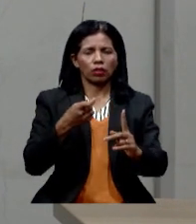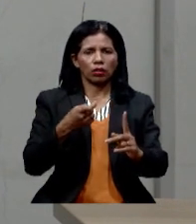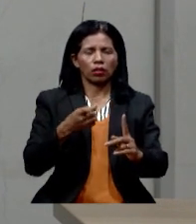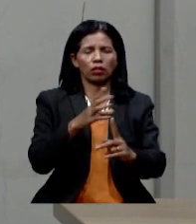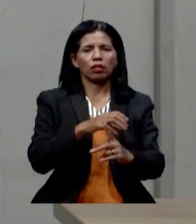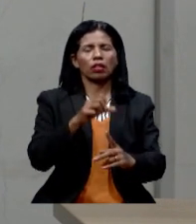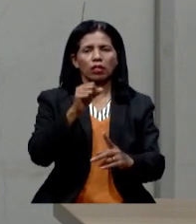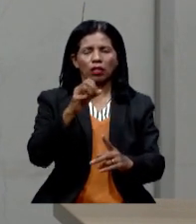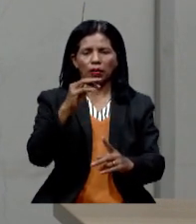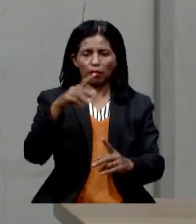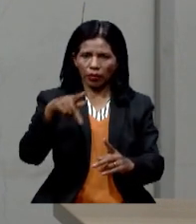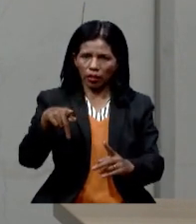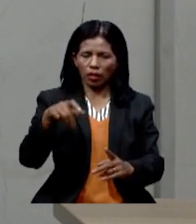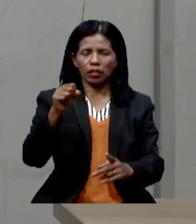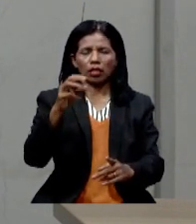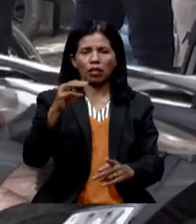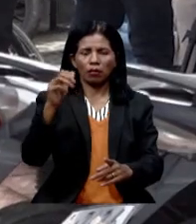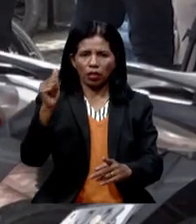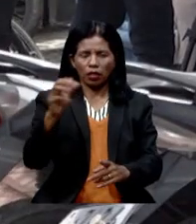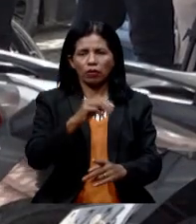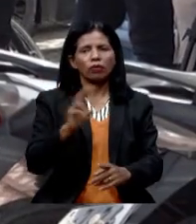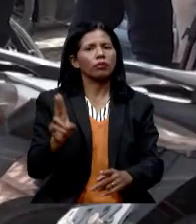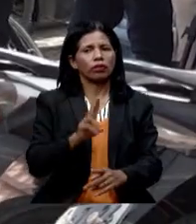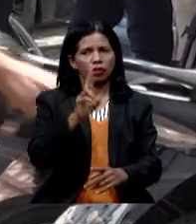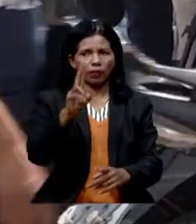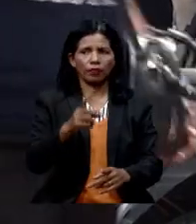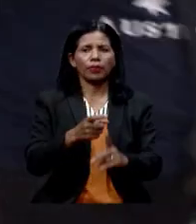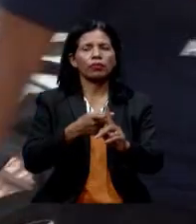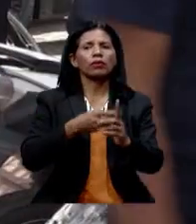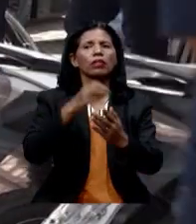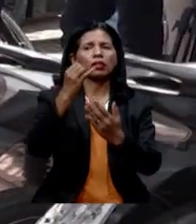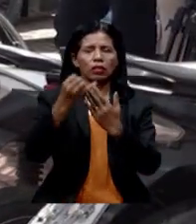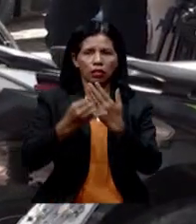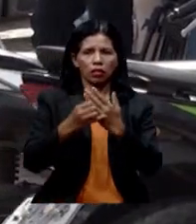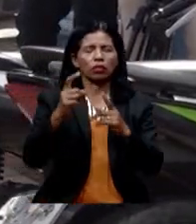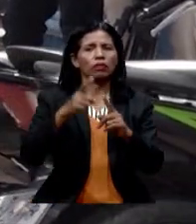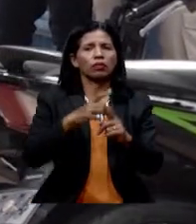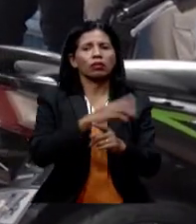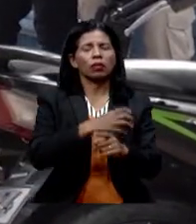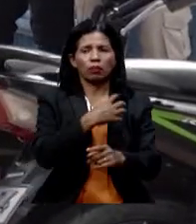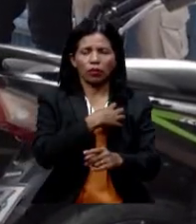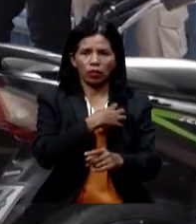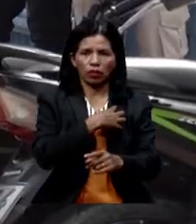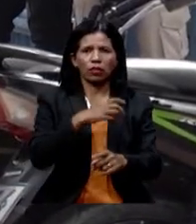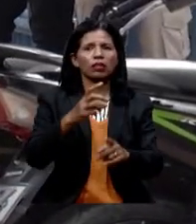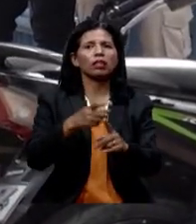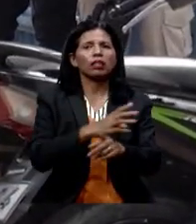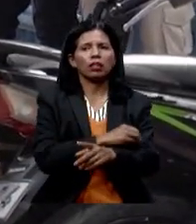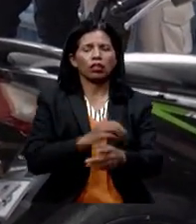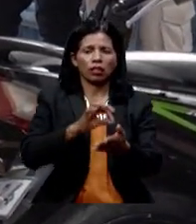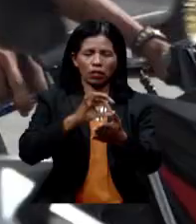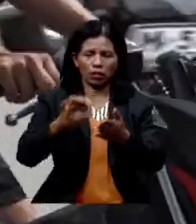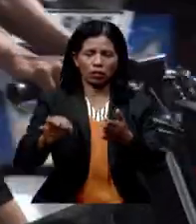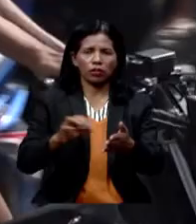primaria pre secundaria no ma secundaria ne. O Cifulan Zaneiro, Tozunho, Polícia Trânsito Nacional, resiste o acidente